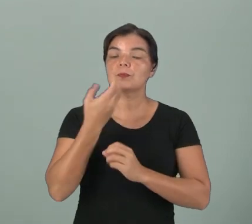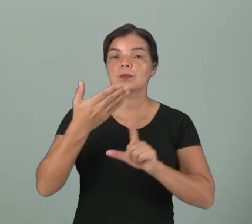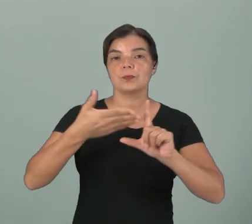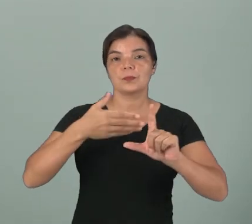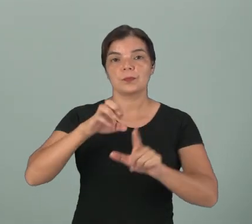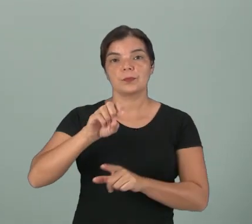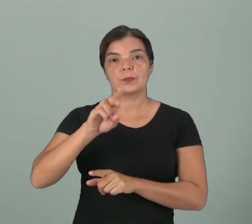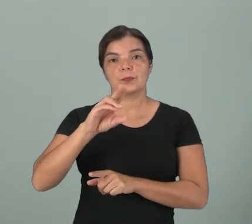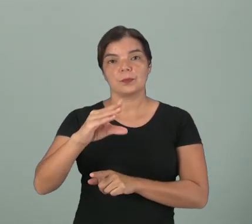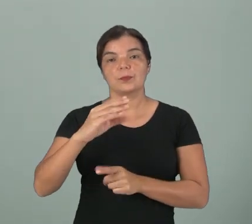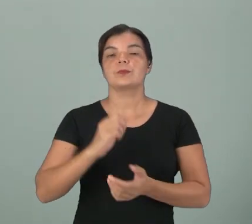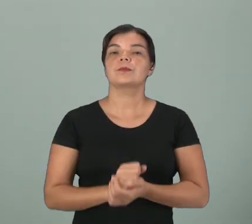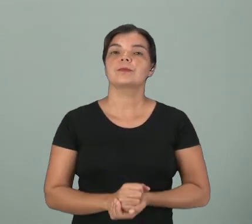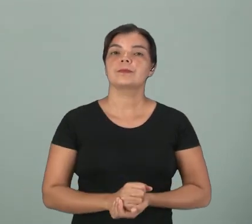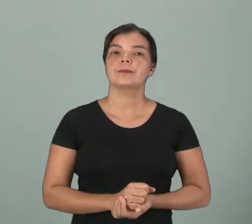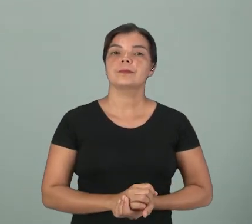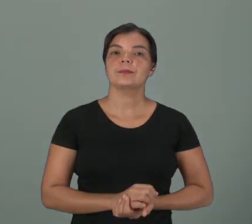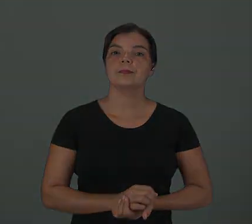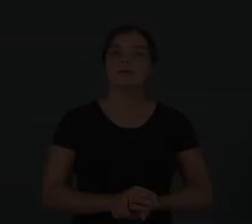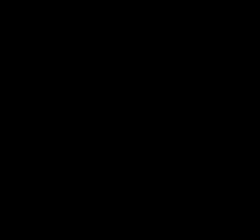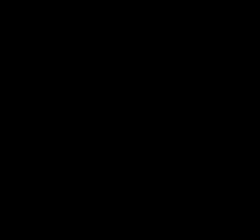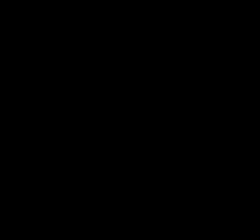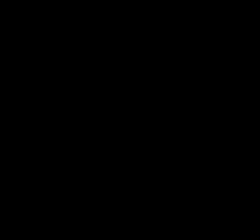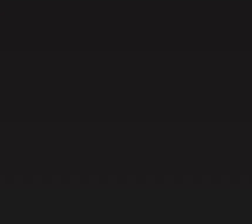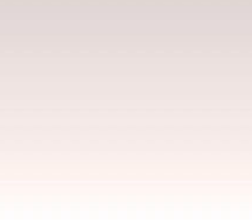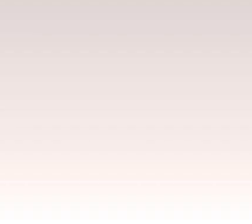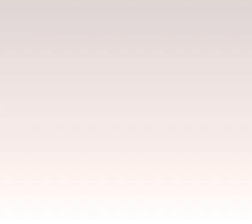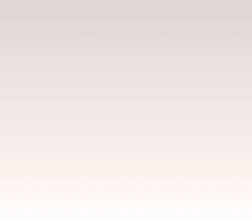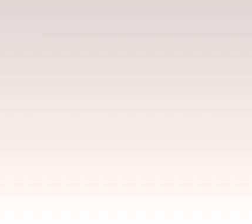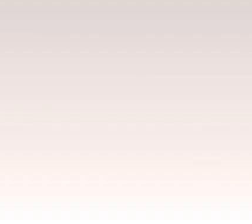seu professor e acesso a nossa plataforma e use-a